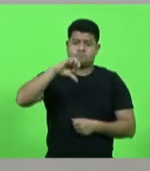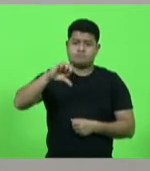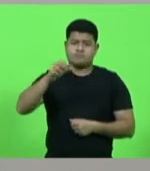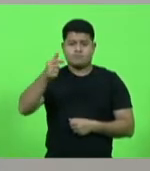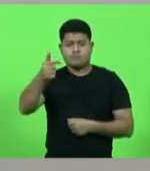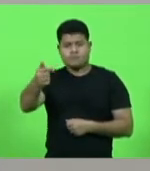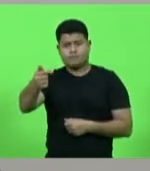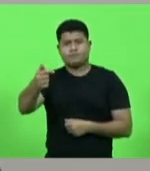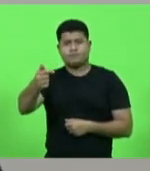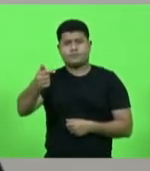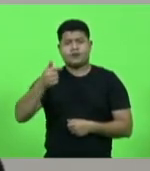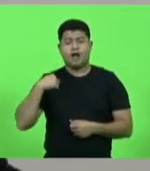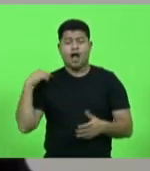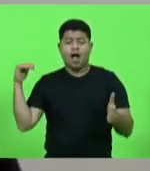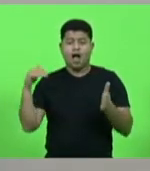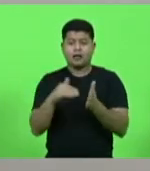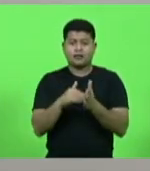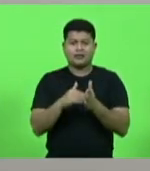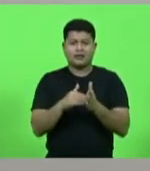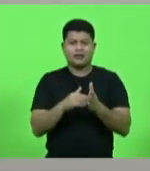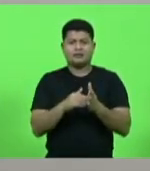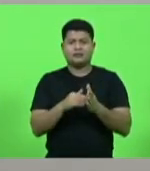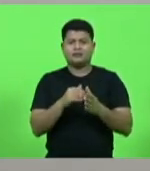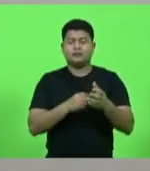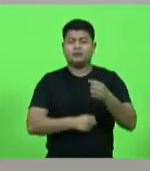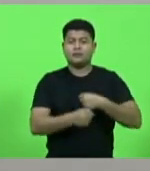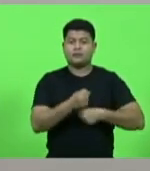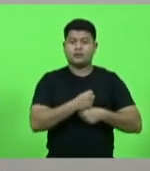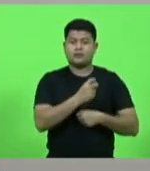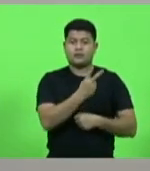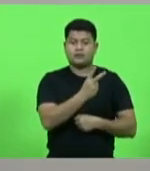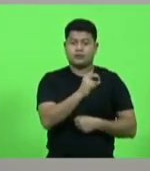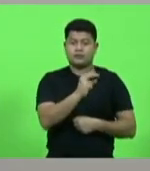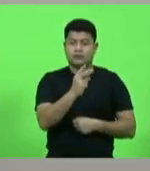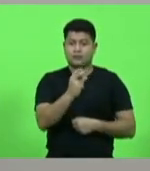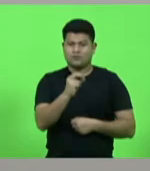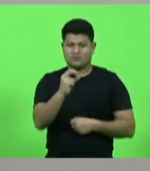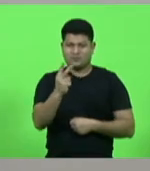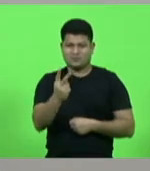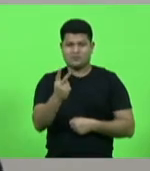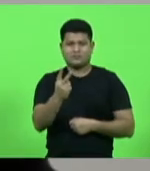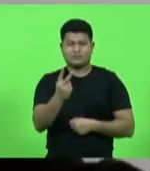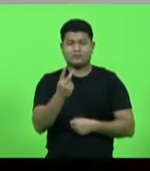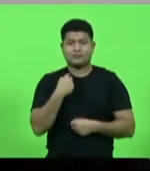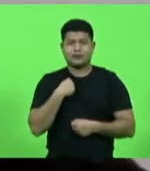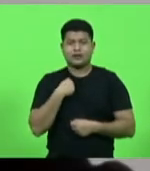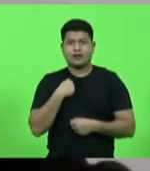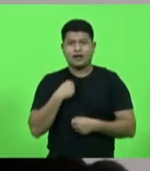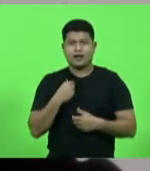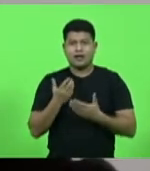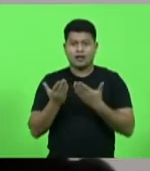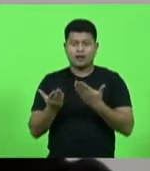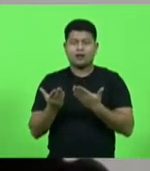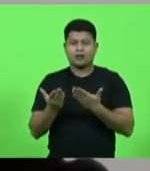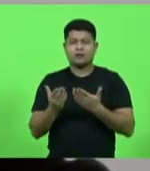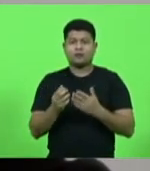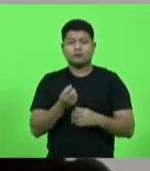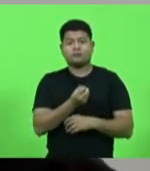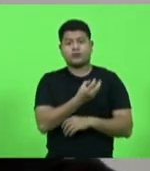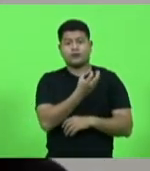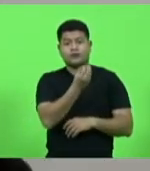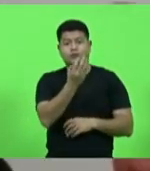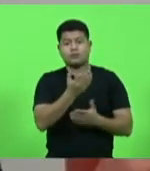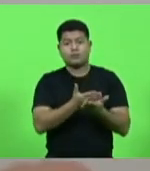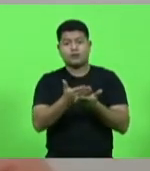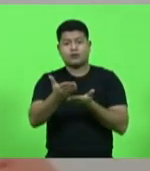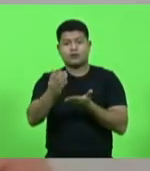1997 a 2002, que eu saía lá do extremo oeste e